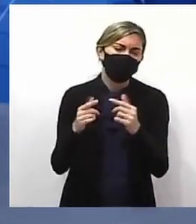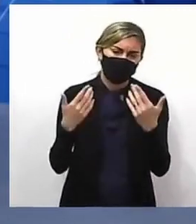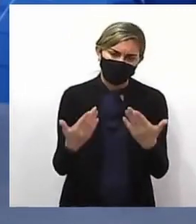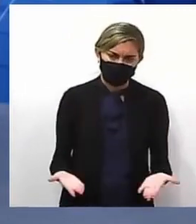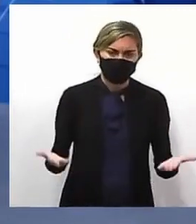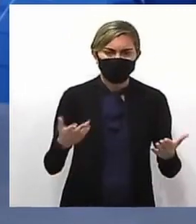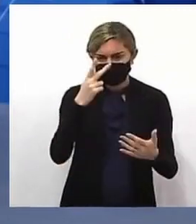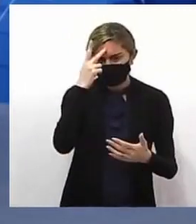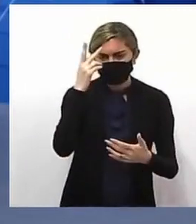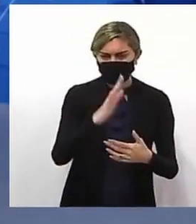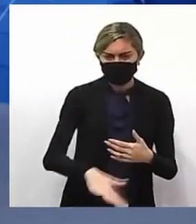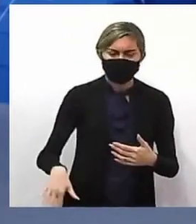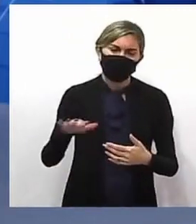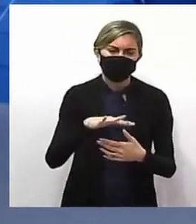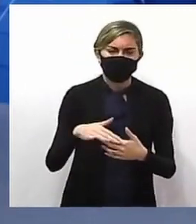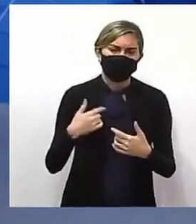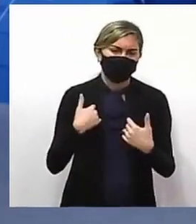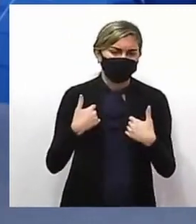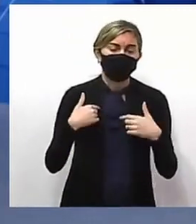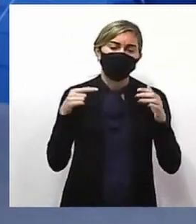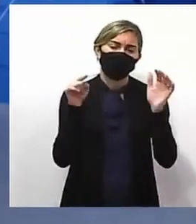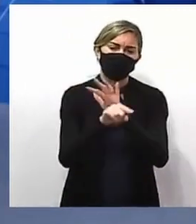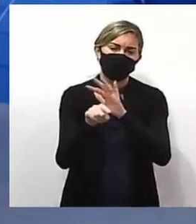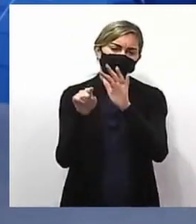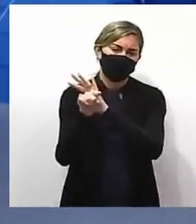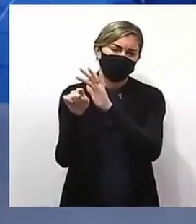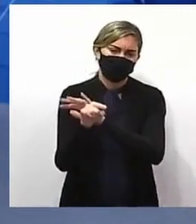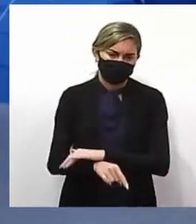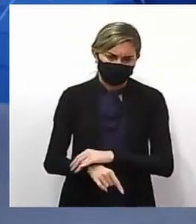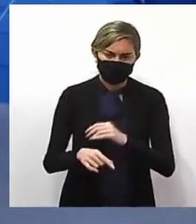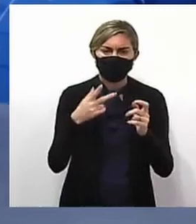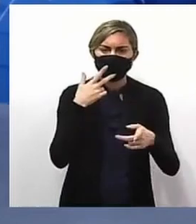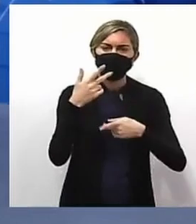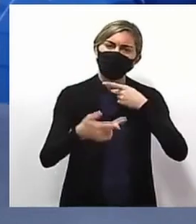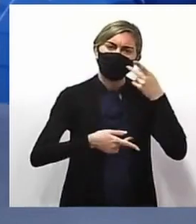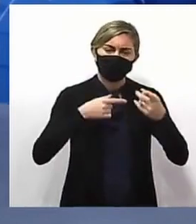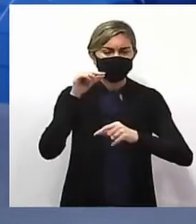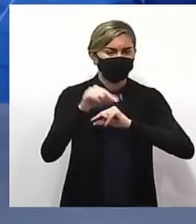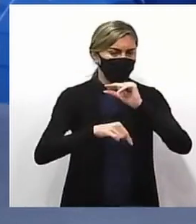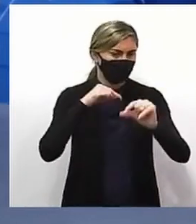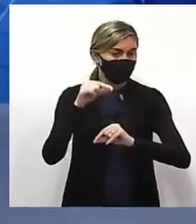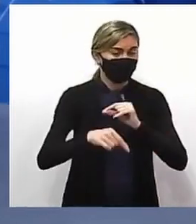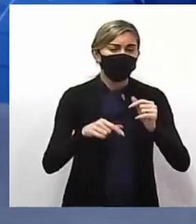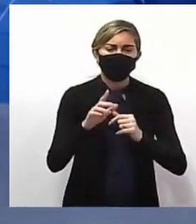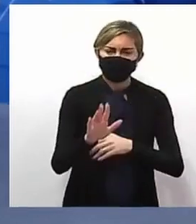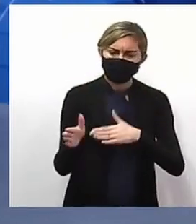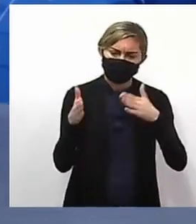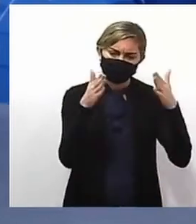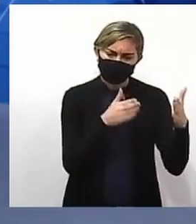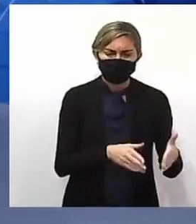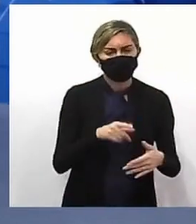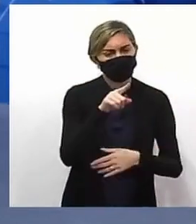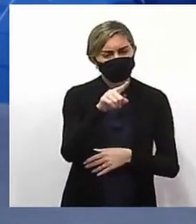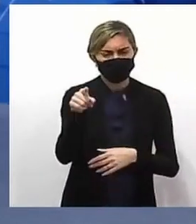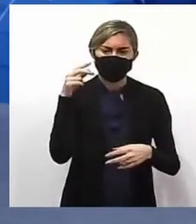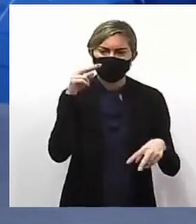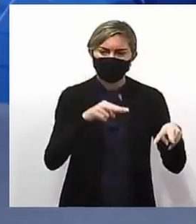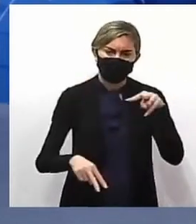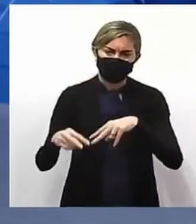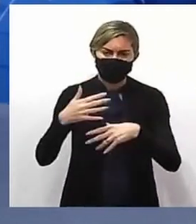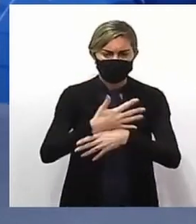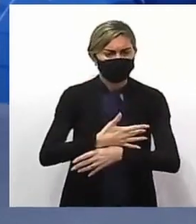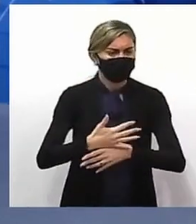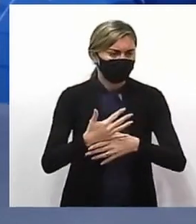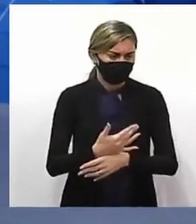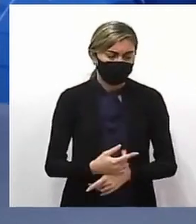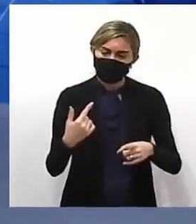as pessoas. E aí eu te pergunto, fala um pouco sobre esse lado que você vê a cidade, não